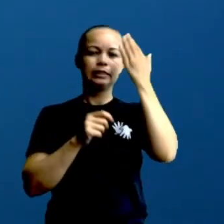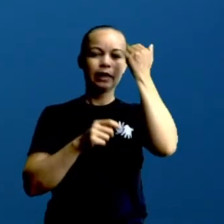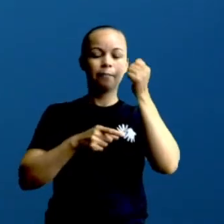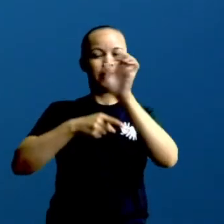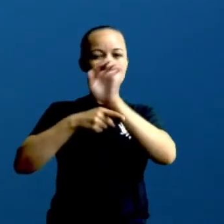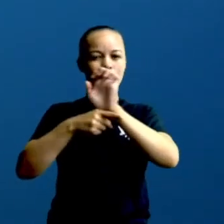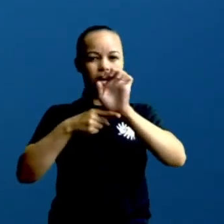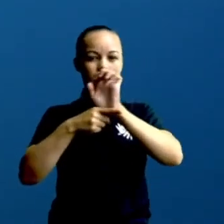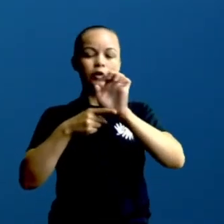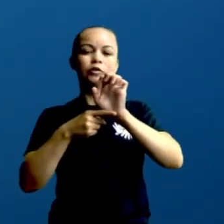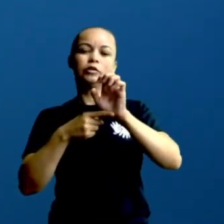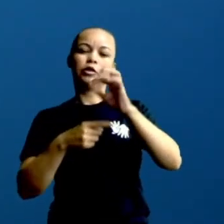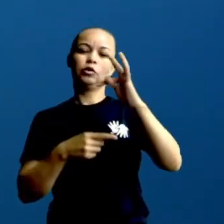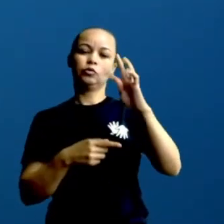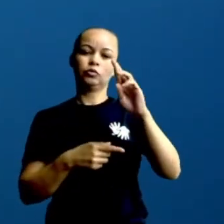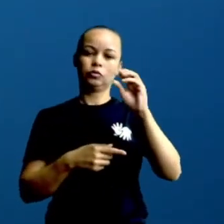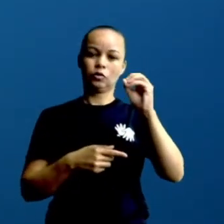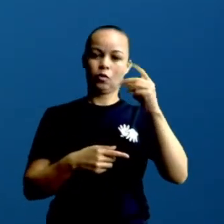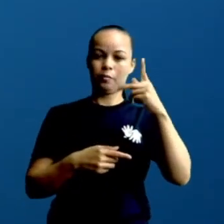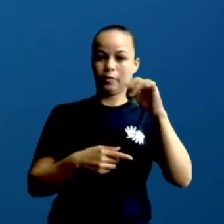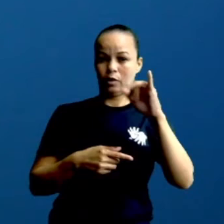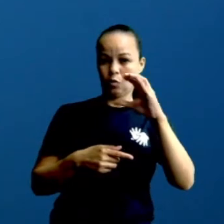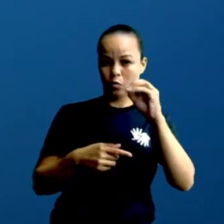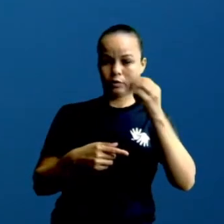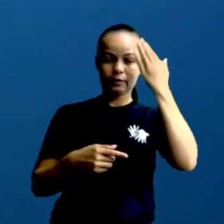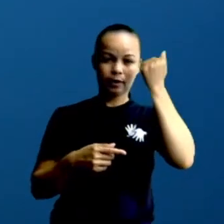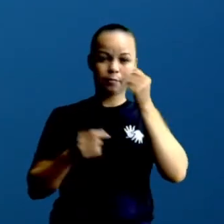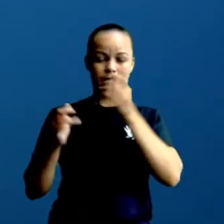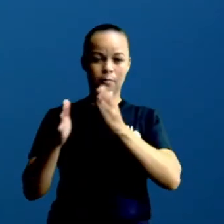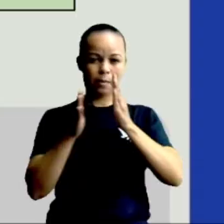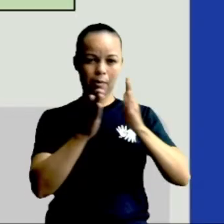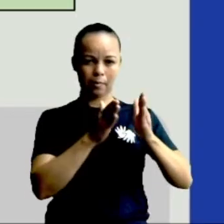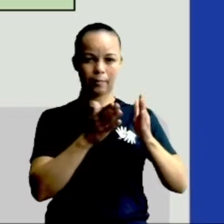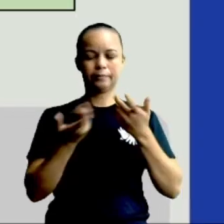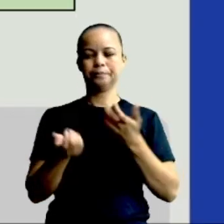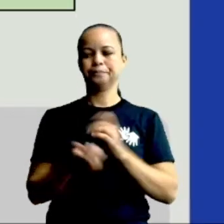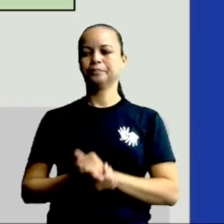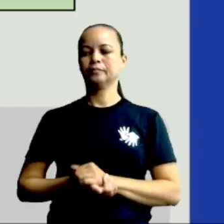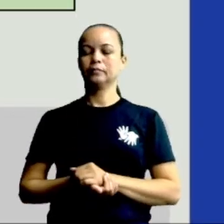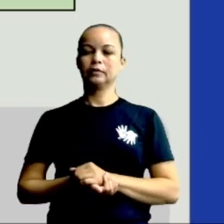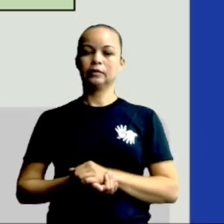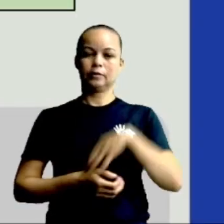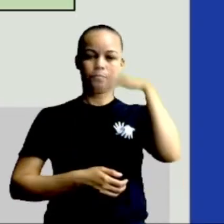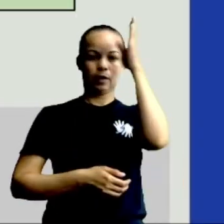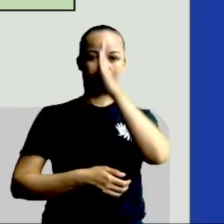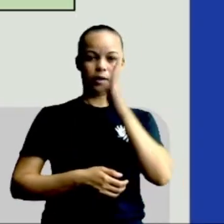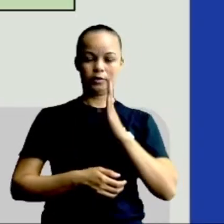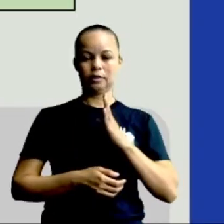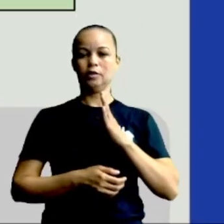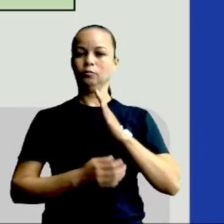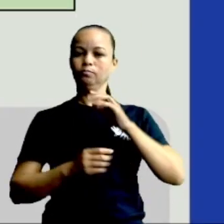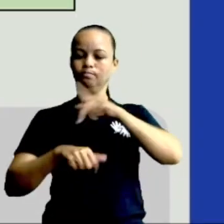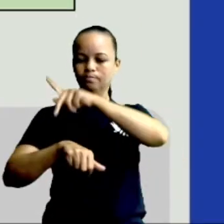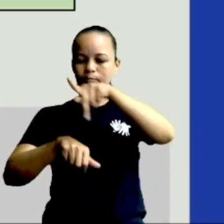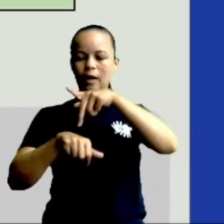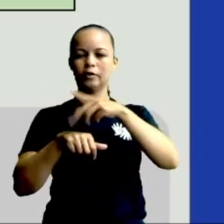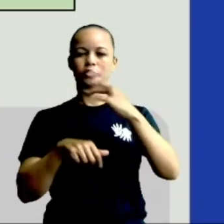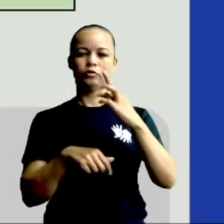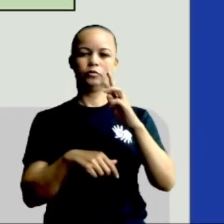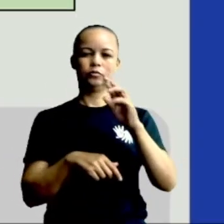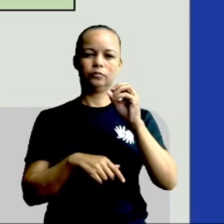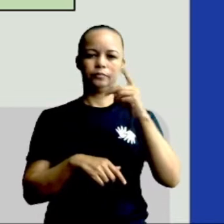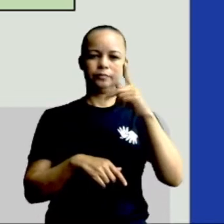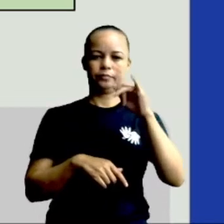né, e os trópicos, e onde fica o Brasil? Vamos ver lá. Ó, Brasil, um país tropical, né? No